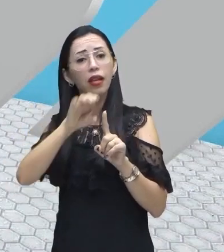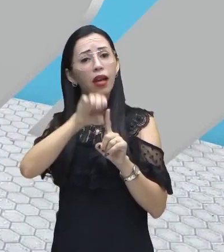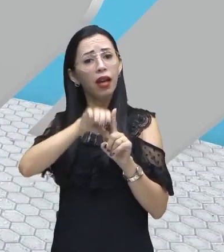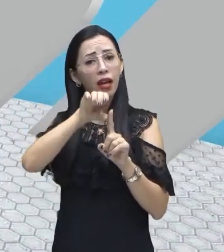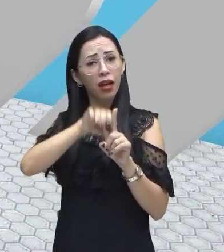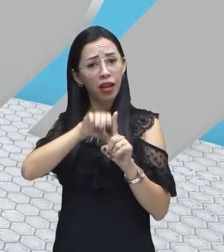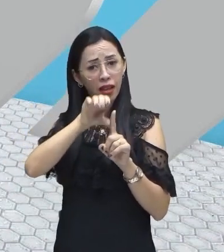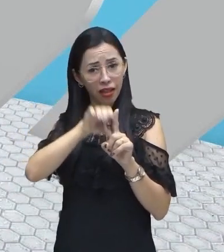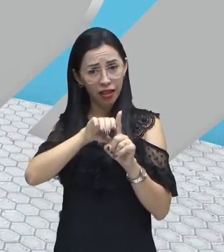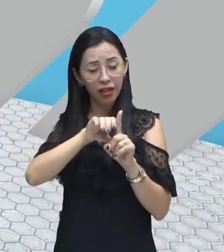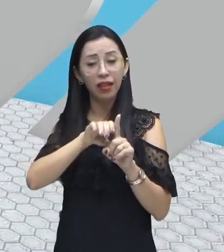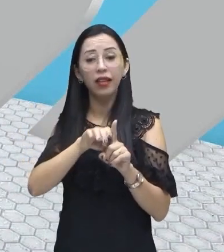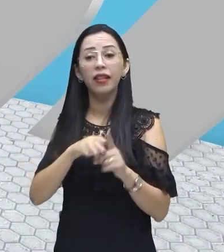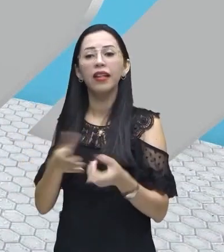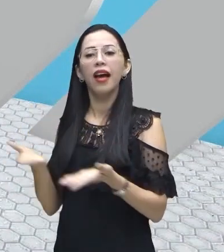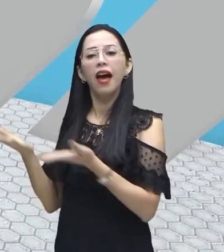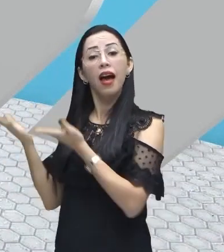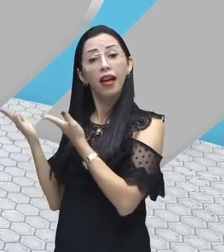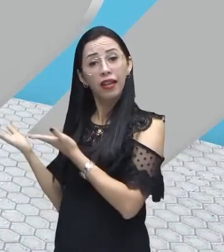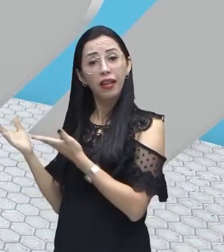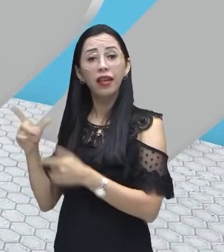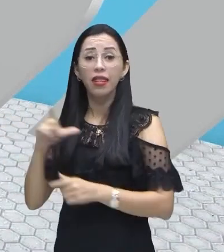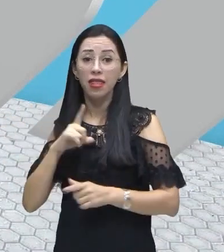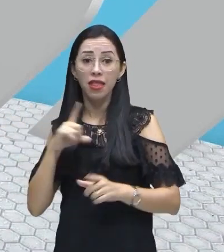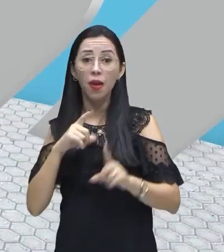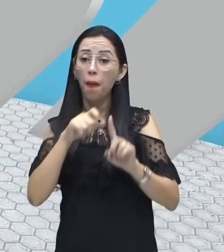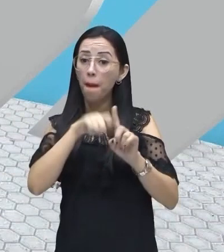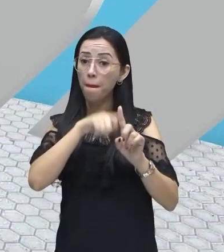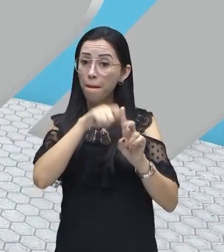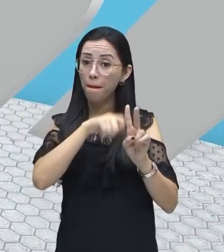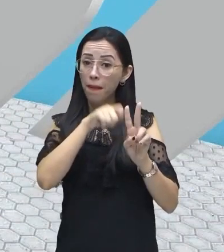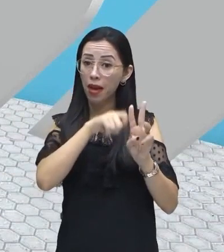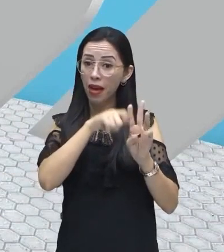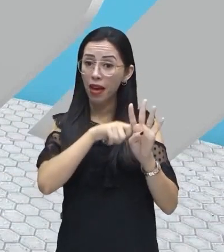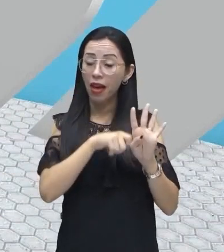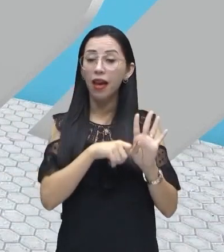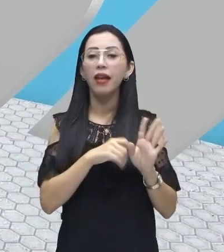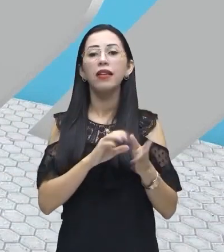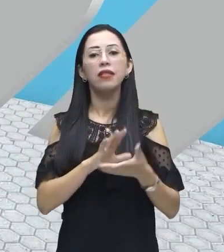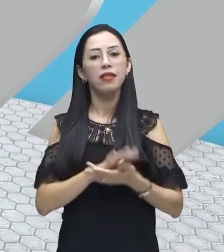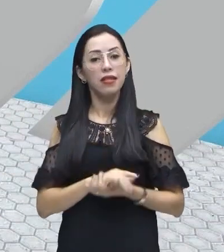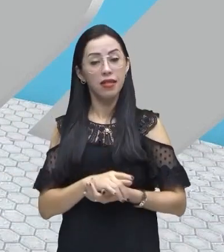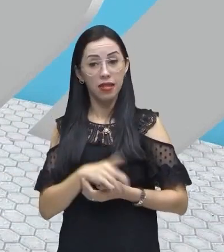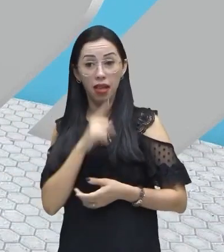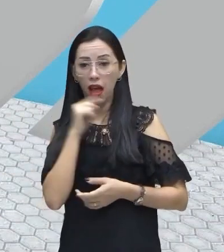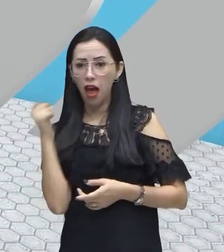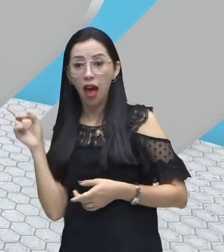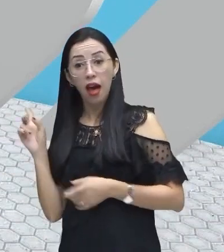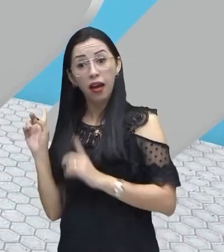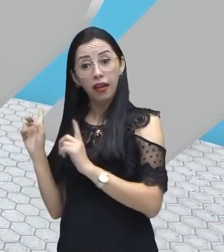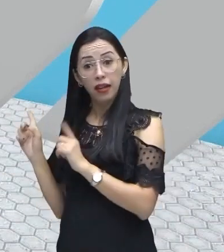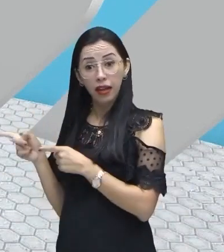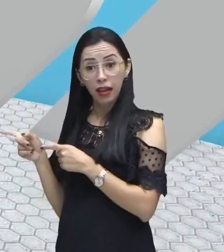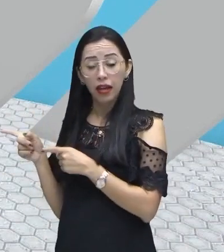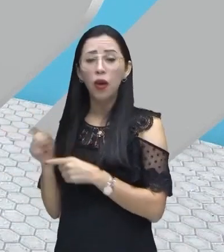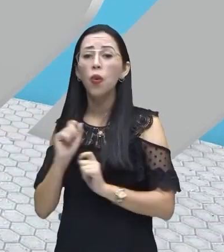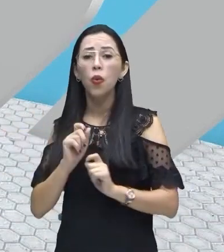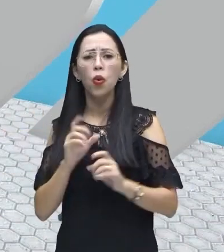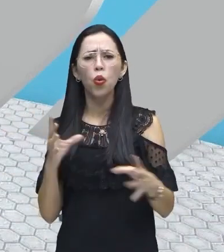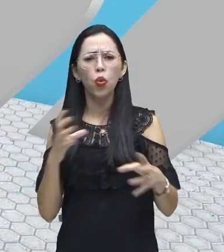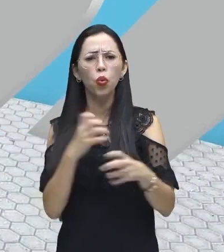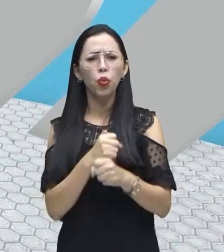professor? Nós temos os meses, como vocês podem observar, nós temos 12 meses, correto? Janeiro,